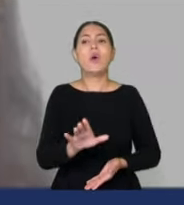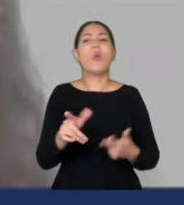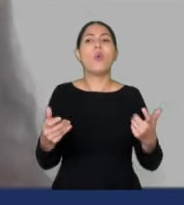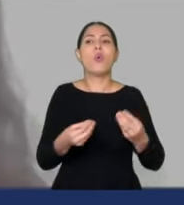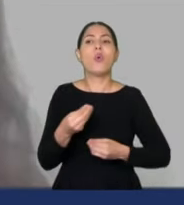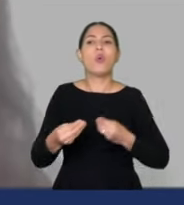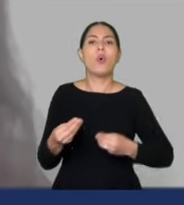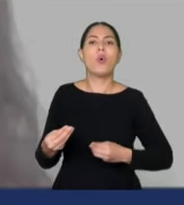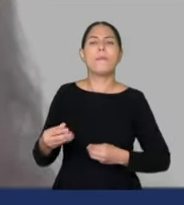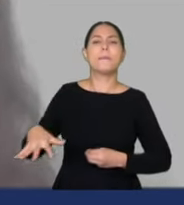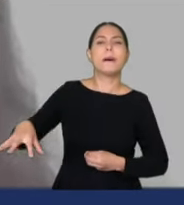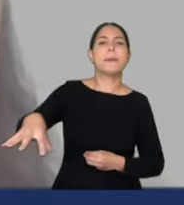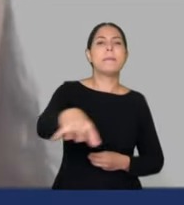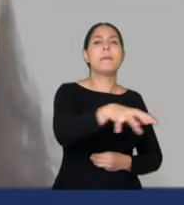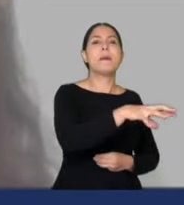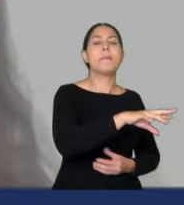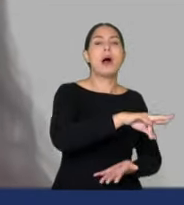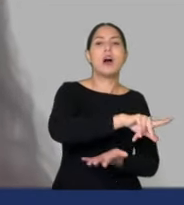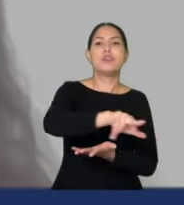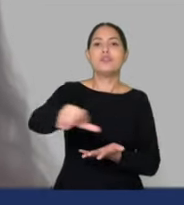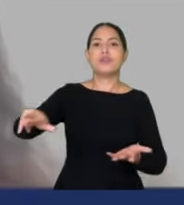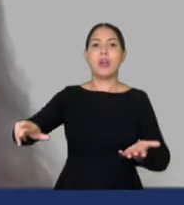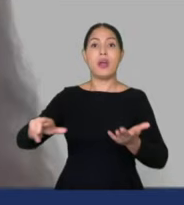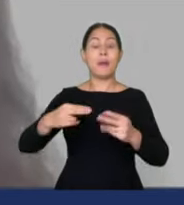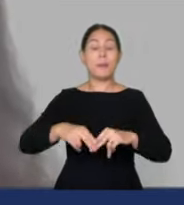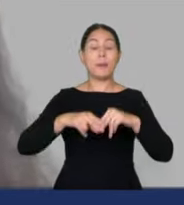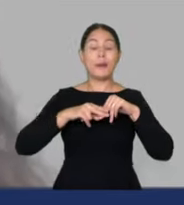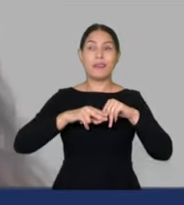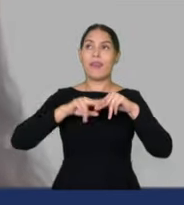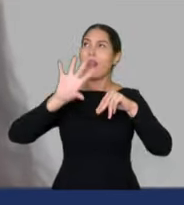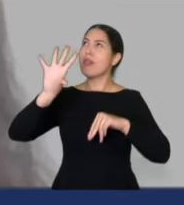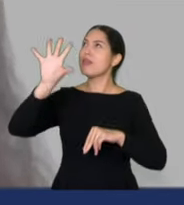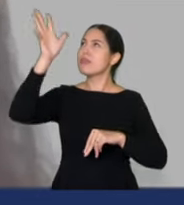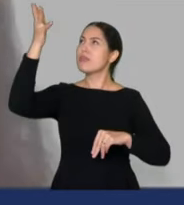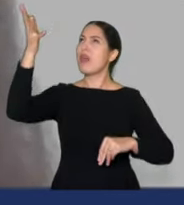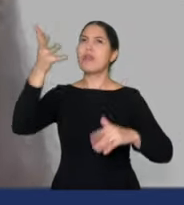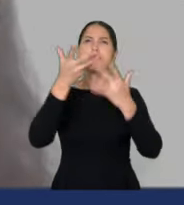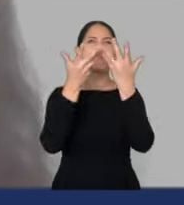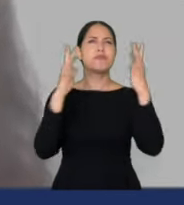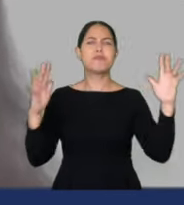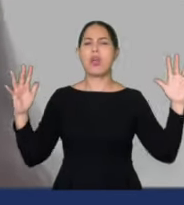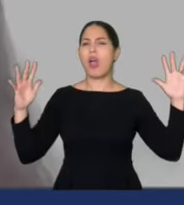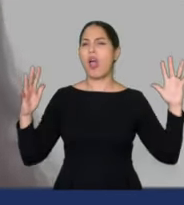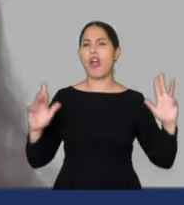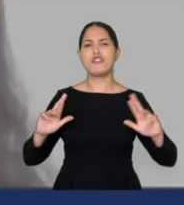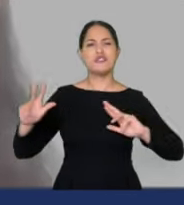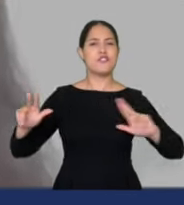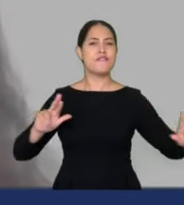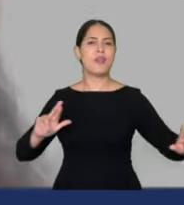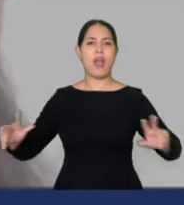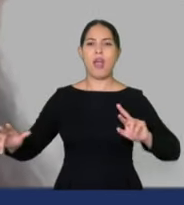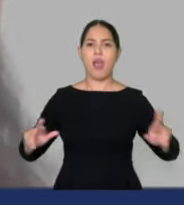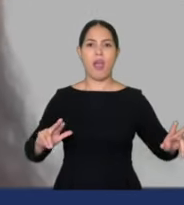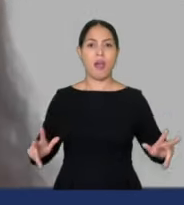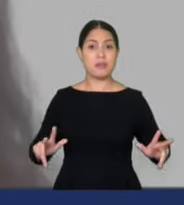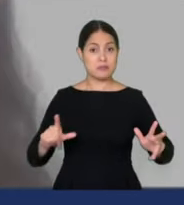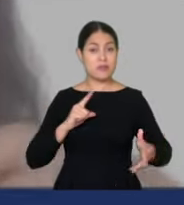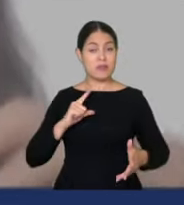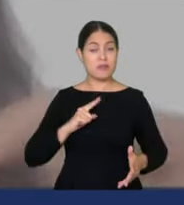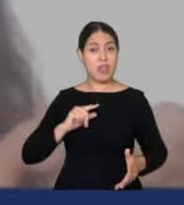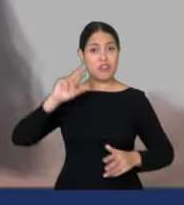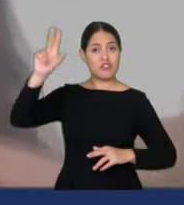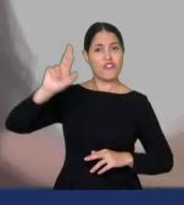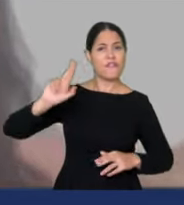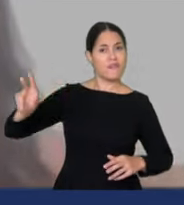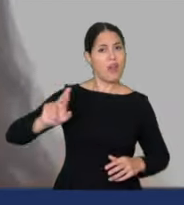porque justamente os recursos naturais são diversos, os usos da energia são diversos, então tem disponibilidade de oferta e de demanda diferente.